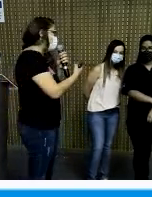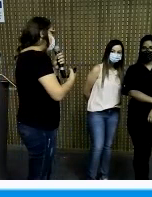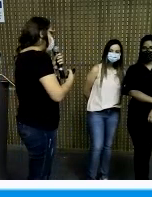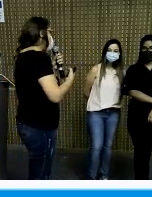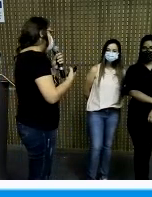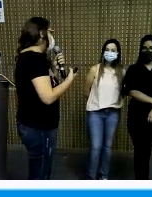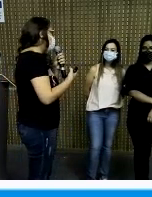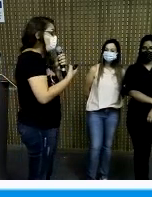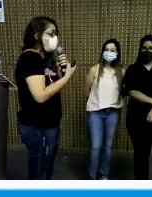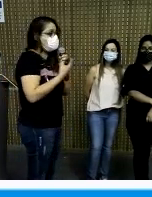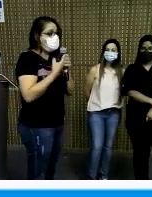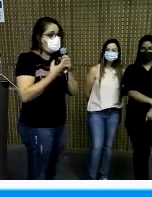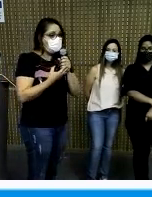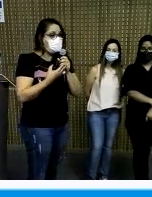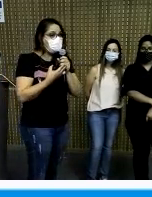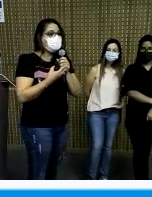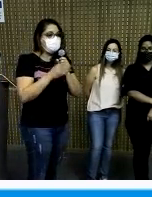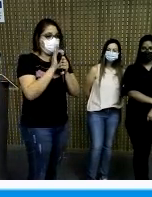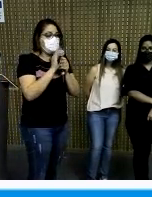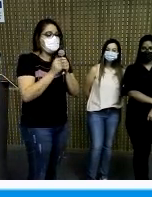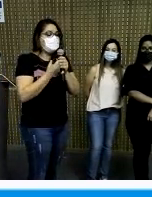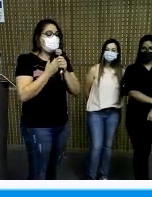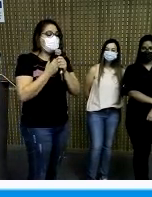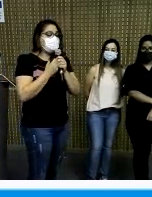tem tudo a ver com isso que a Alana colocou, né?